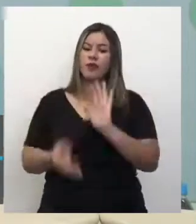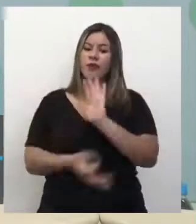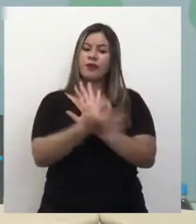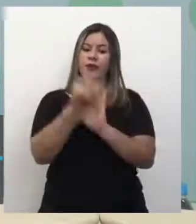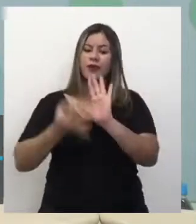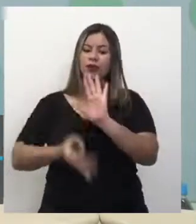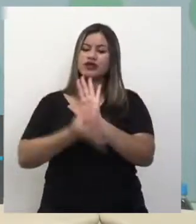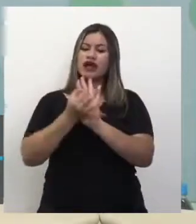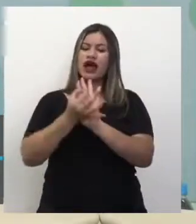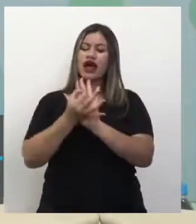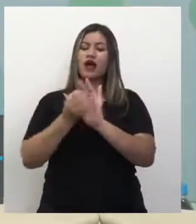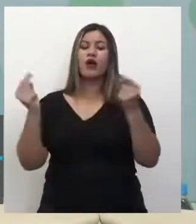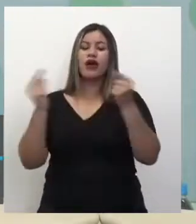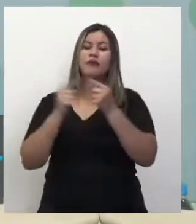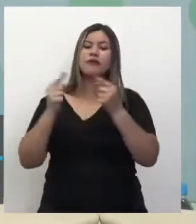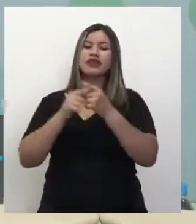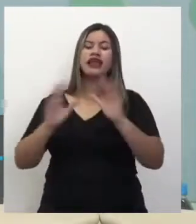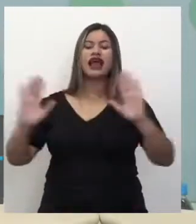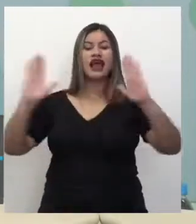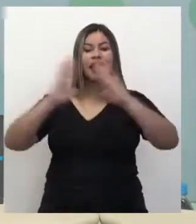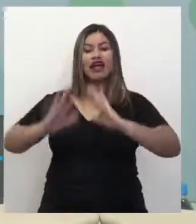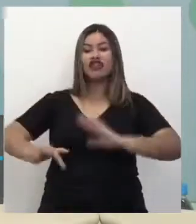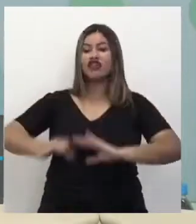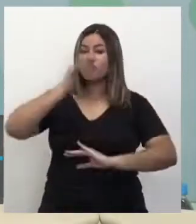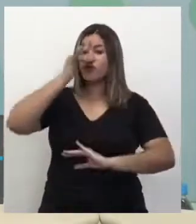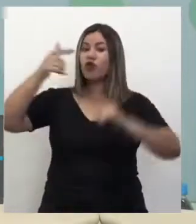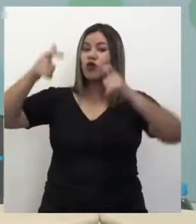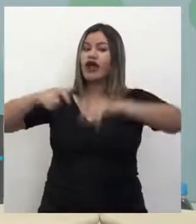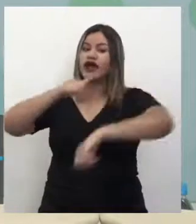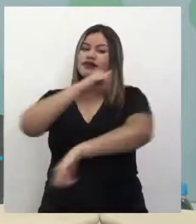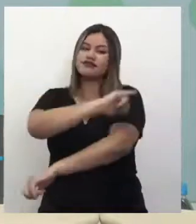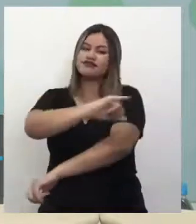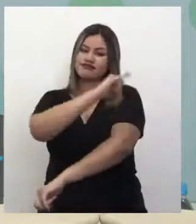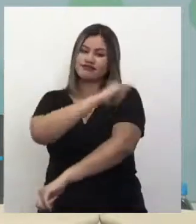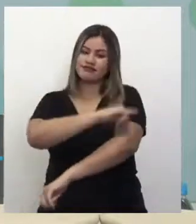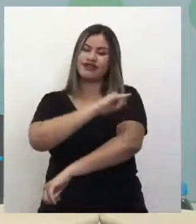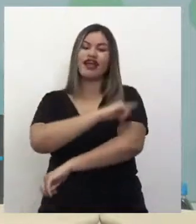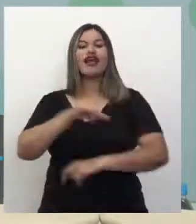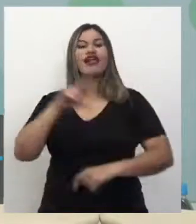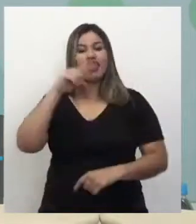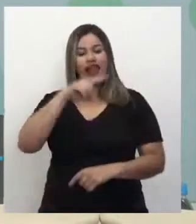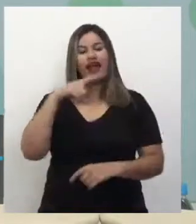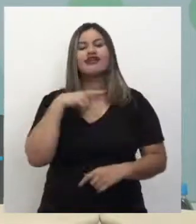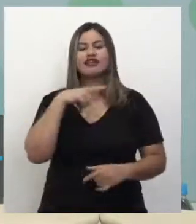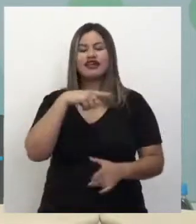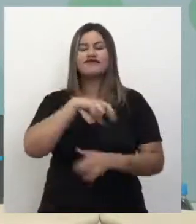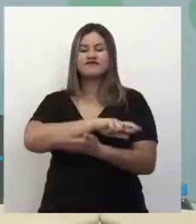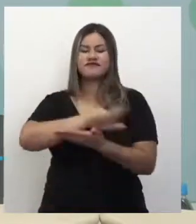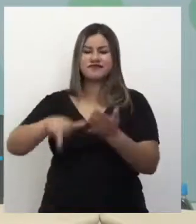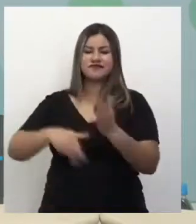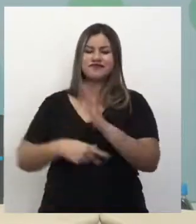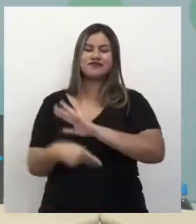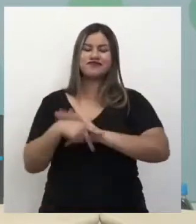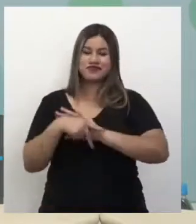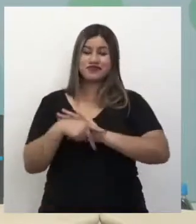mosaico, que é a Casa da Flor, no Rio de Janeiro, né? Ela falou que tem algumas referências de mosaico lá também.